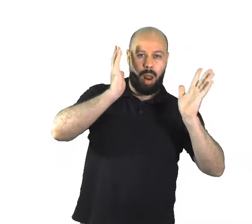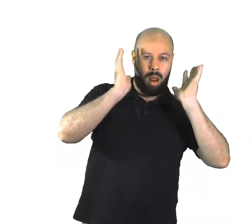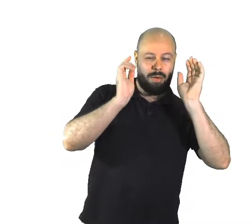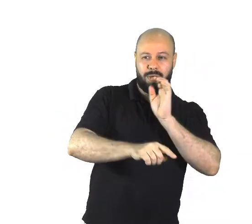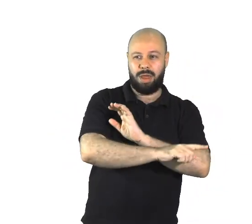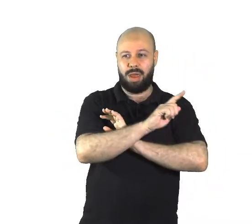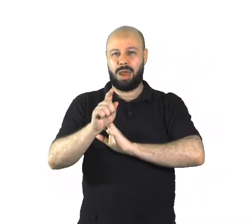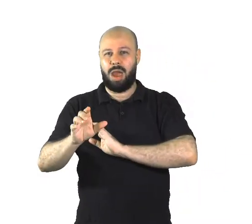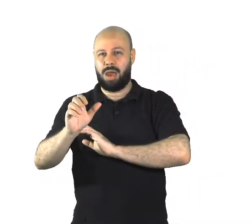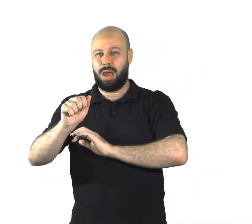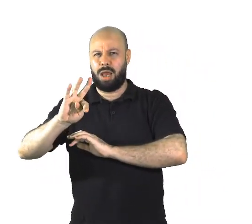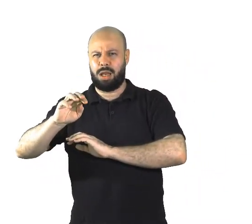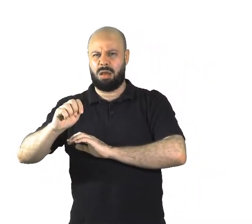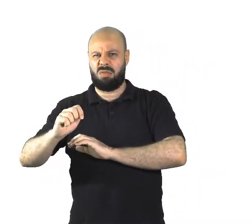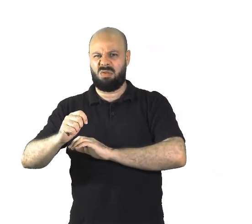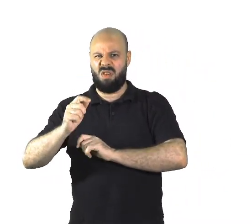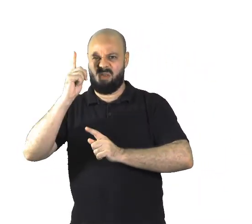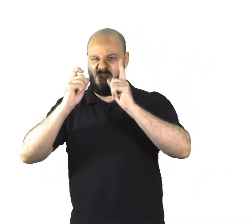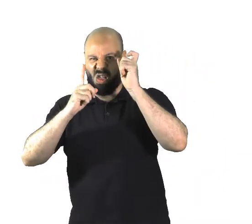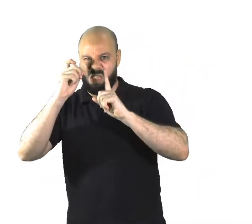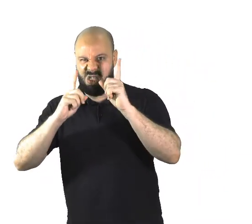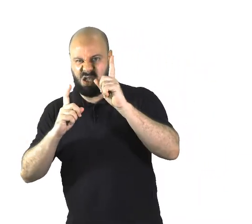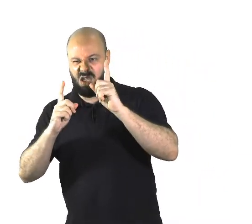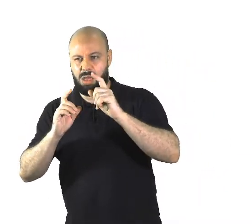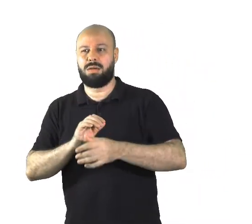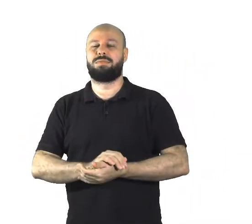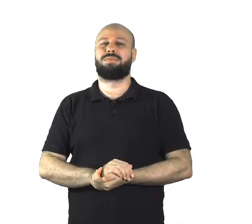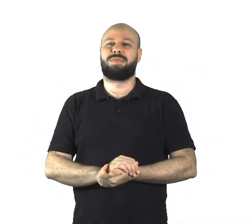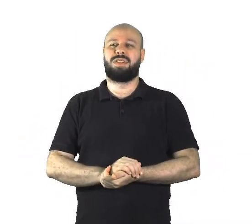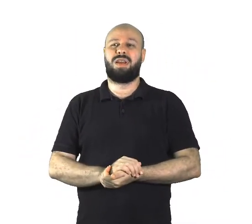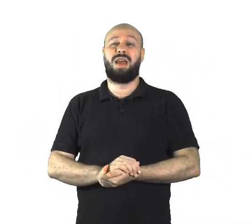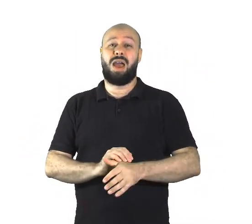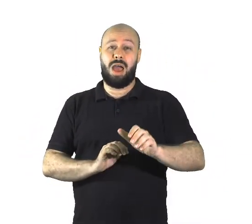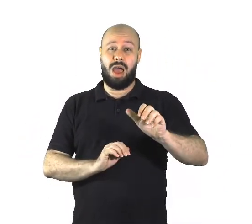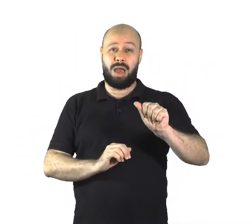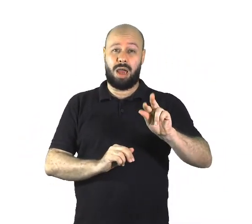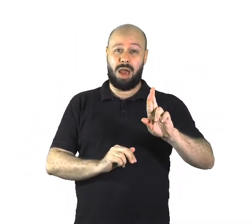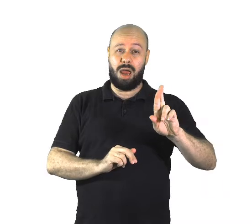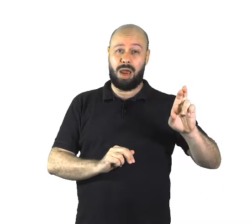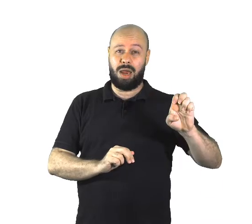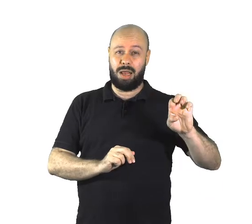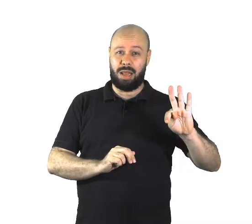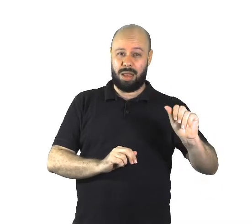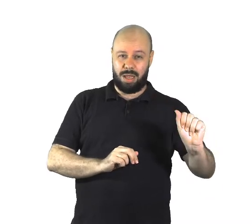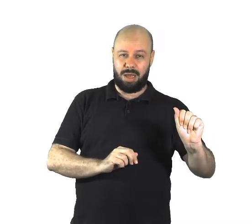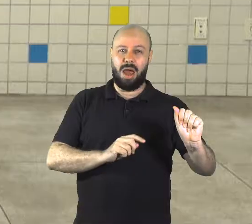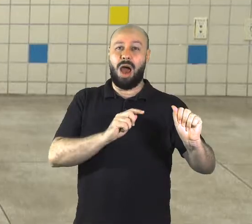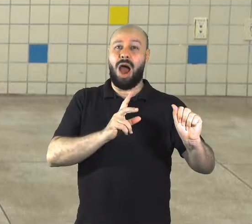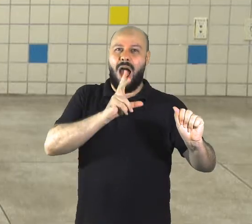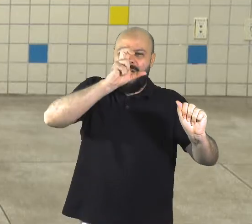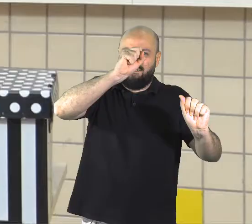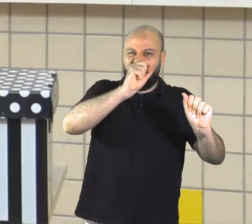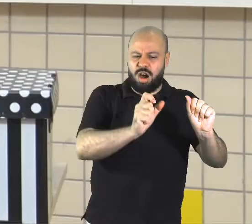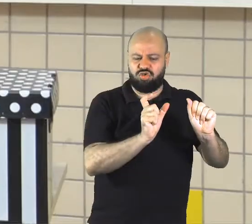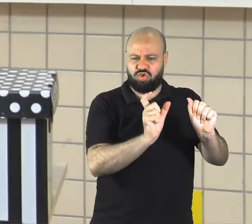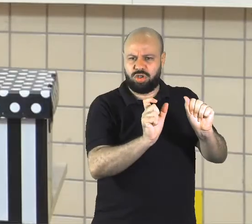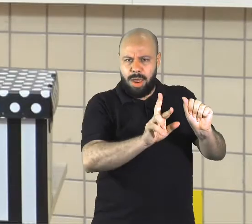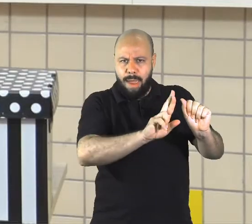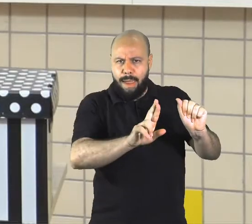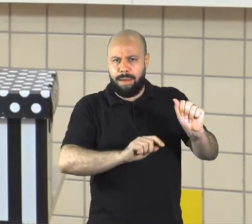que é bem menos fraco? Não tem força, perceberam? E como eu disse no início da aula, você só